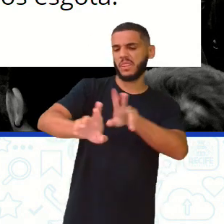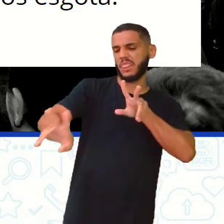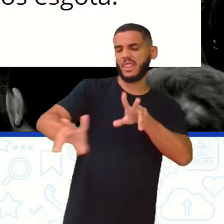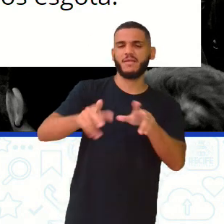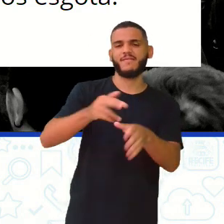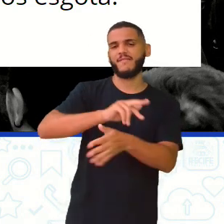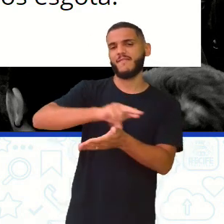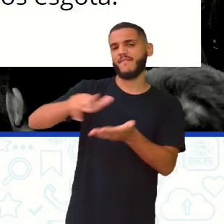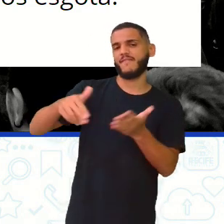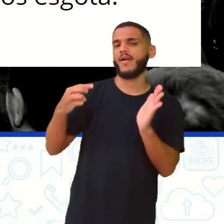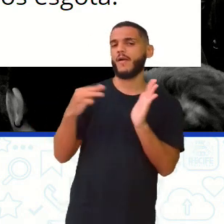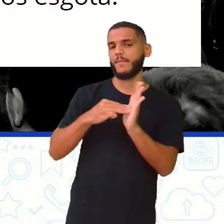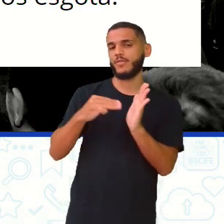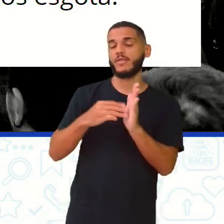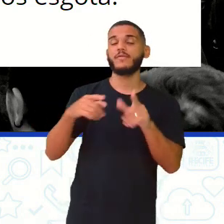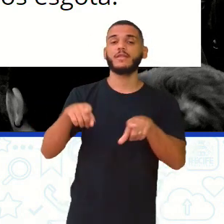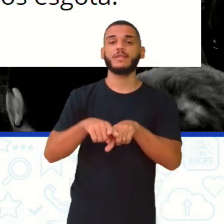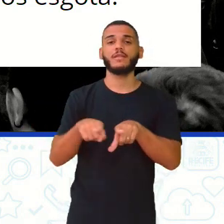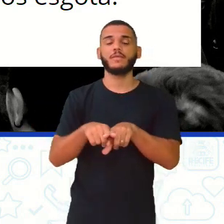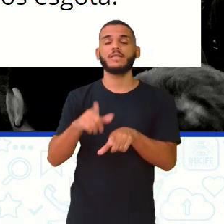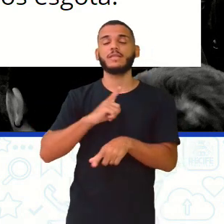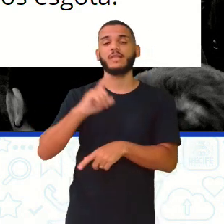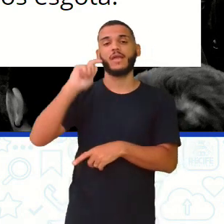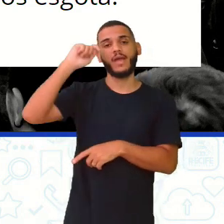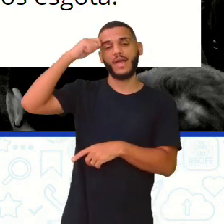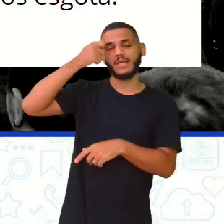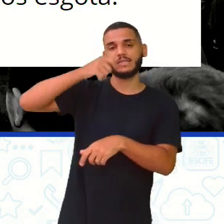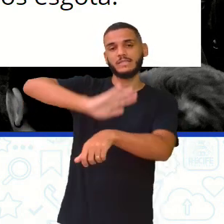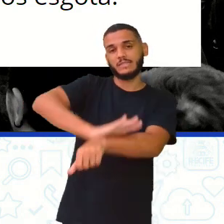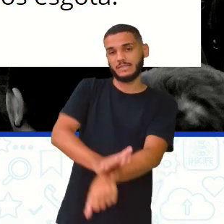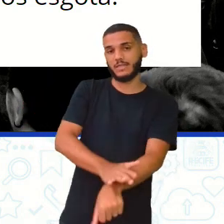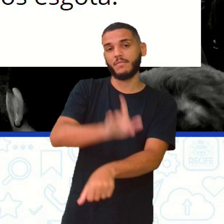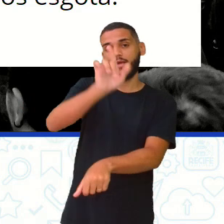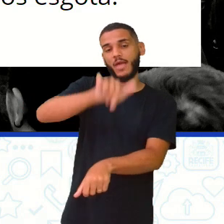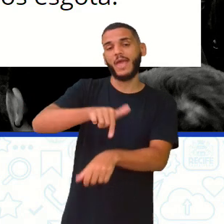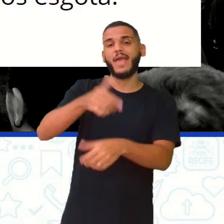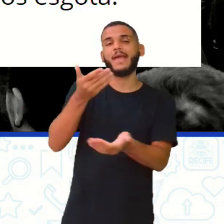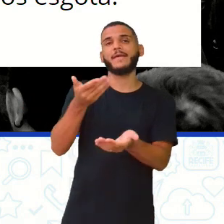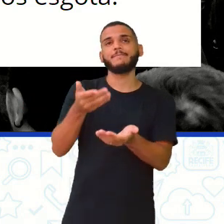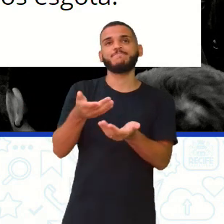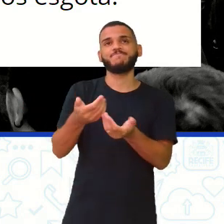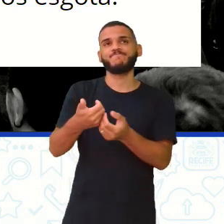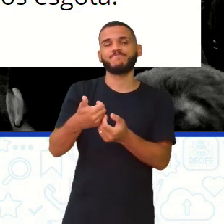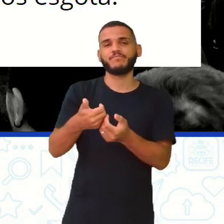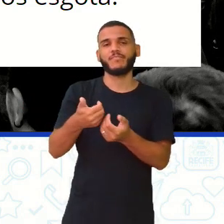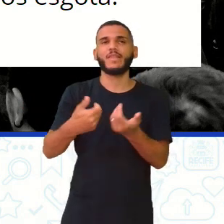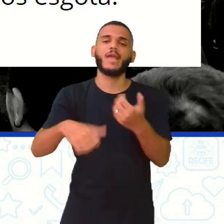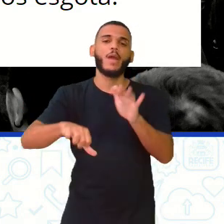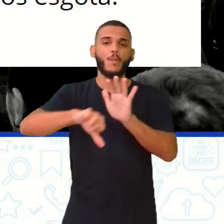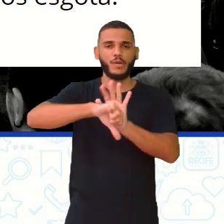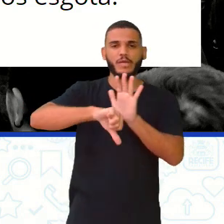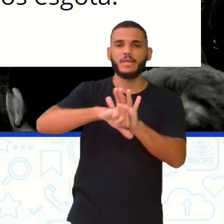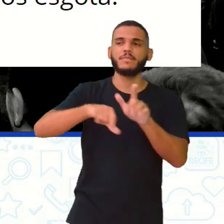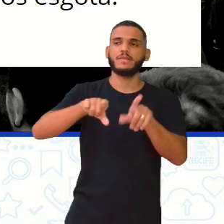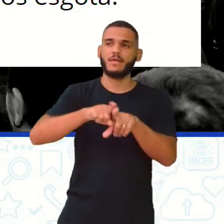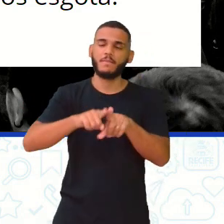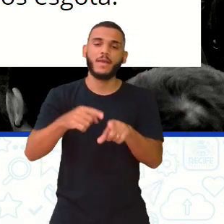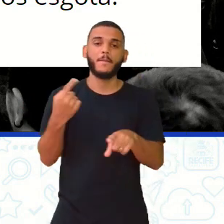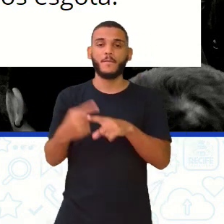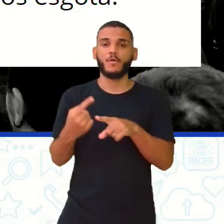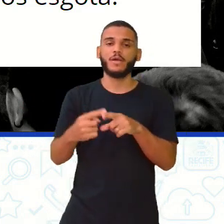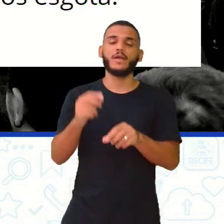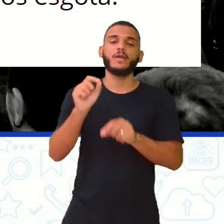diversos motivos. E a gente tem o racismo, que é uma forma de preconceito ou discriminação, mas que é motivada por